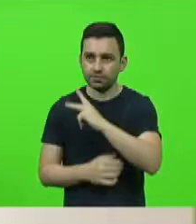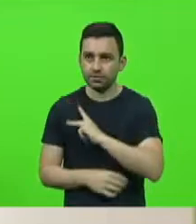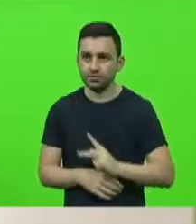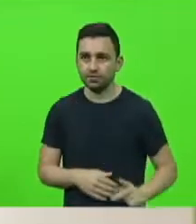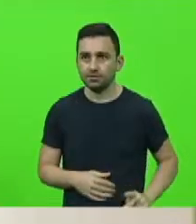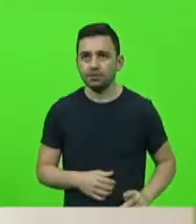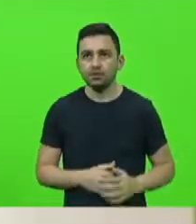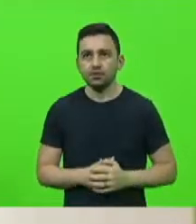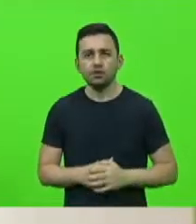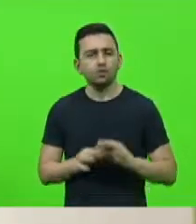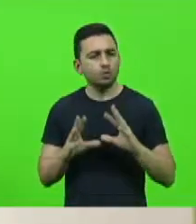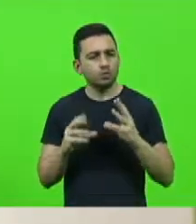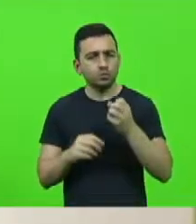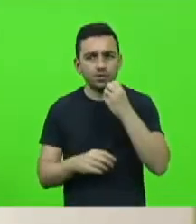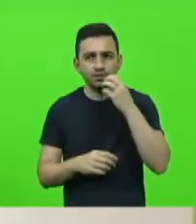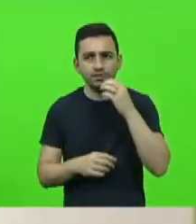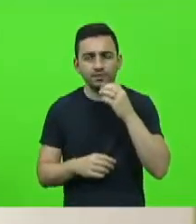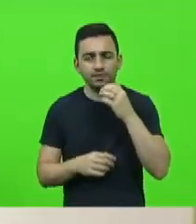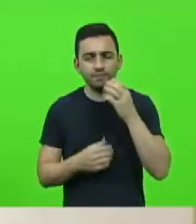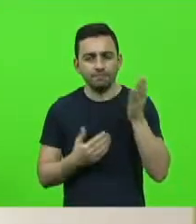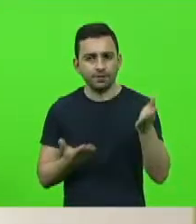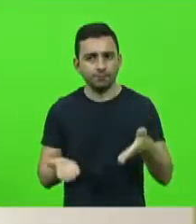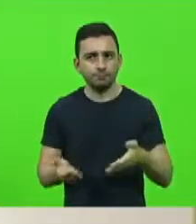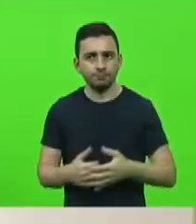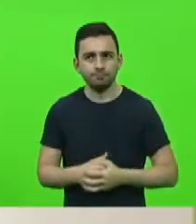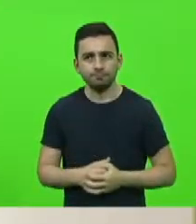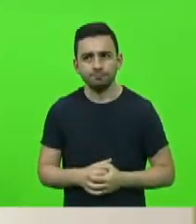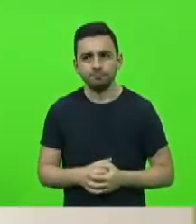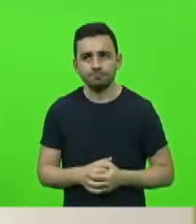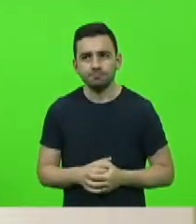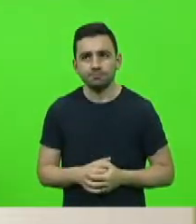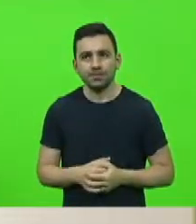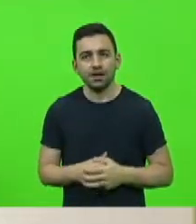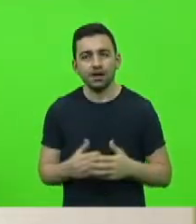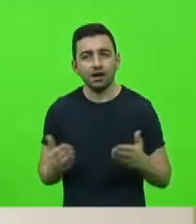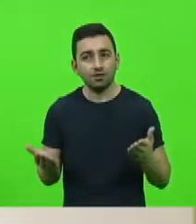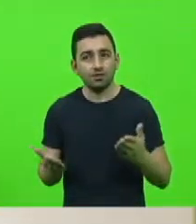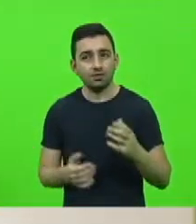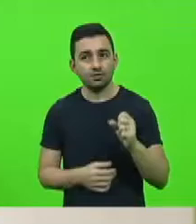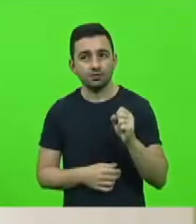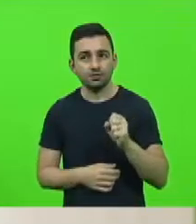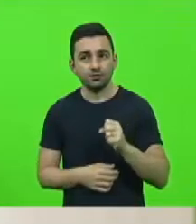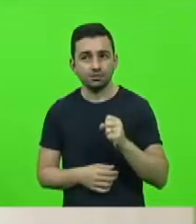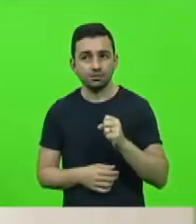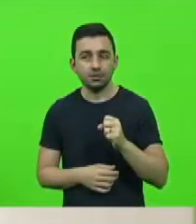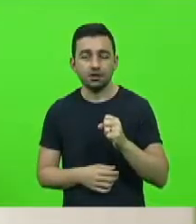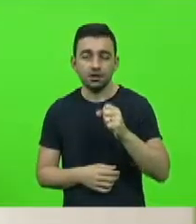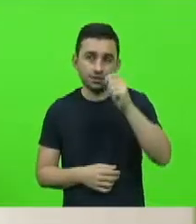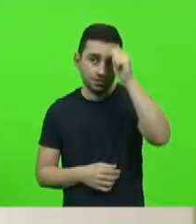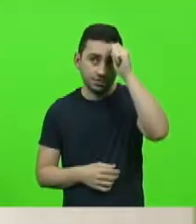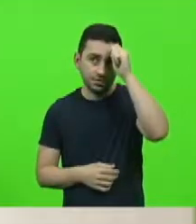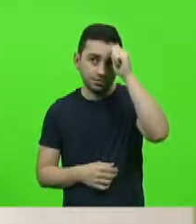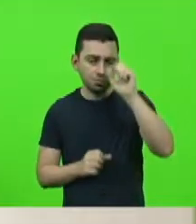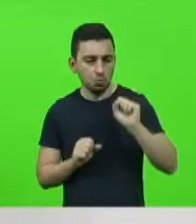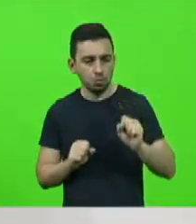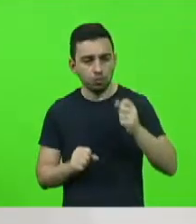Sejam todos bem-vindos também em nosso nome. Agora sim, deputado Adrianinho, Vossa Excelência terá 10 minutos.